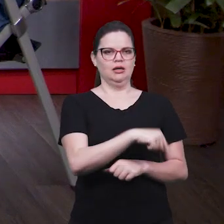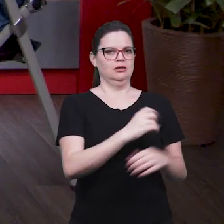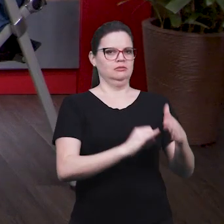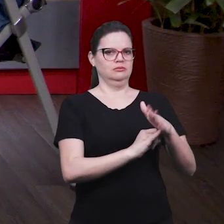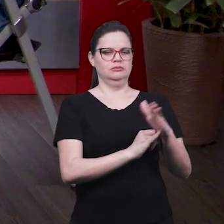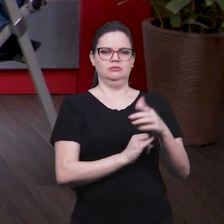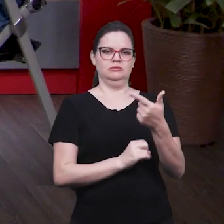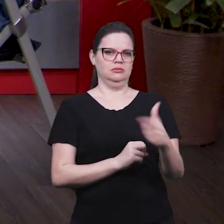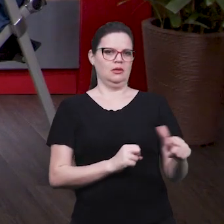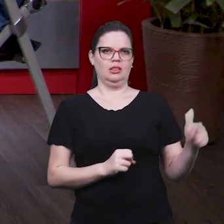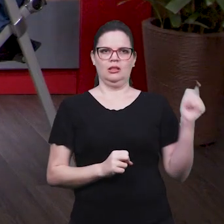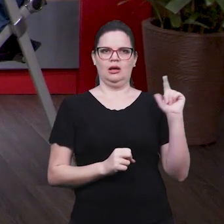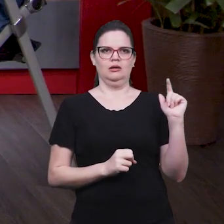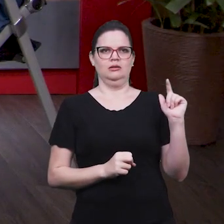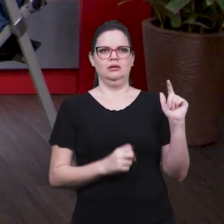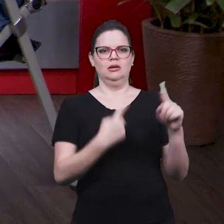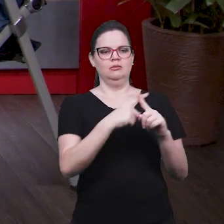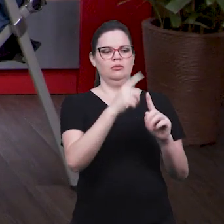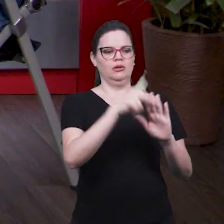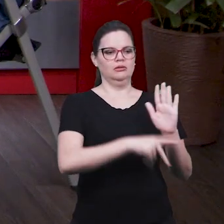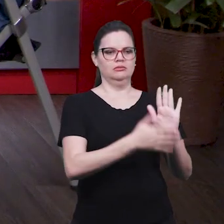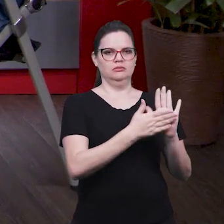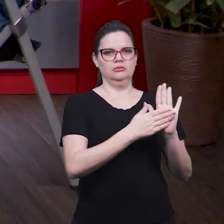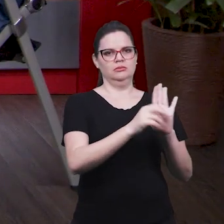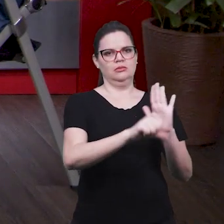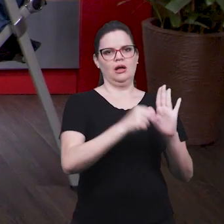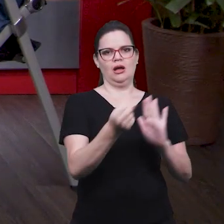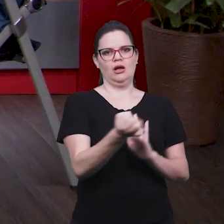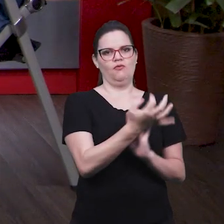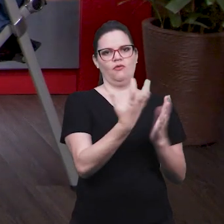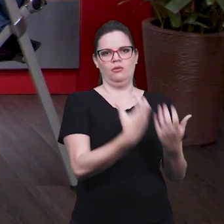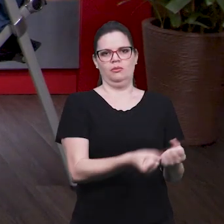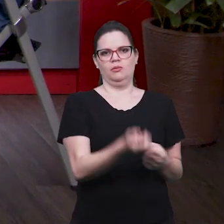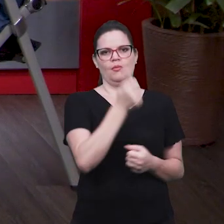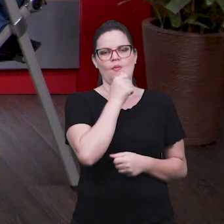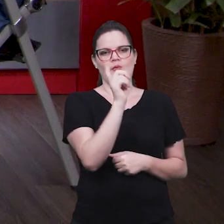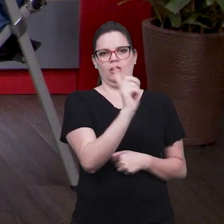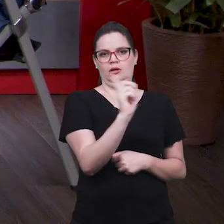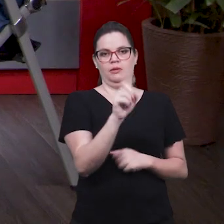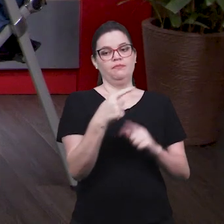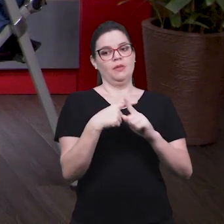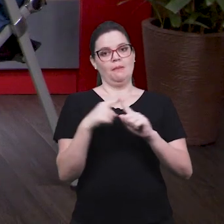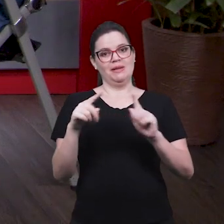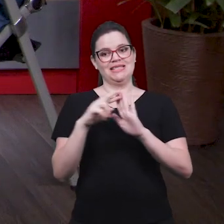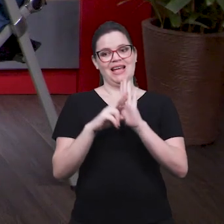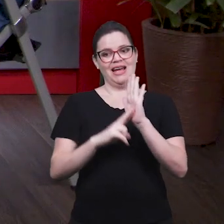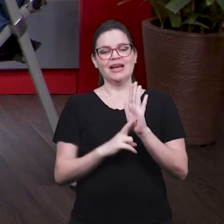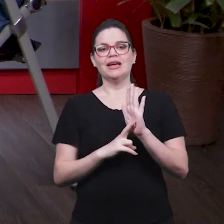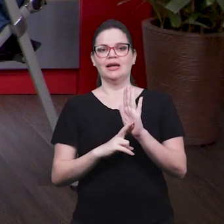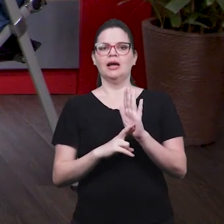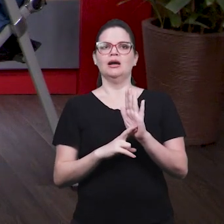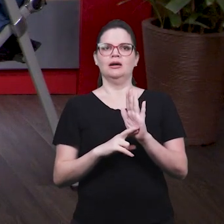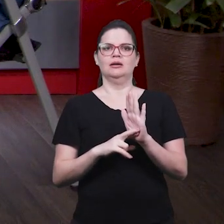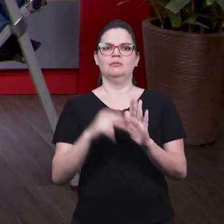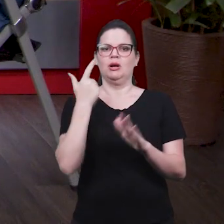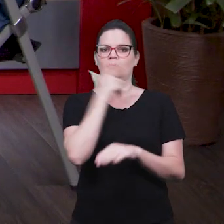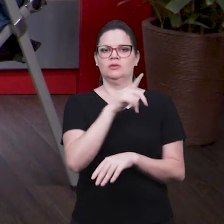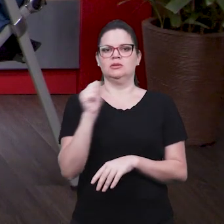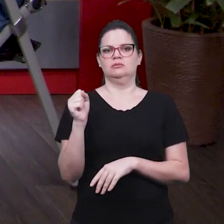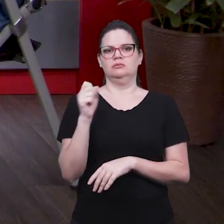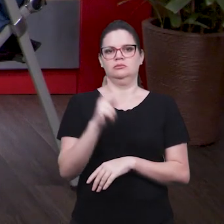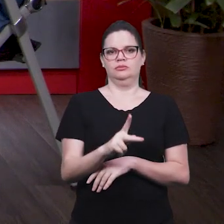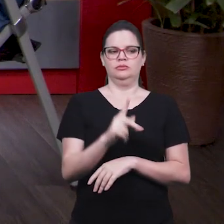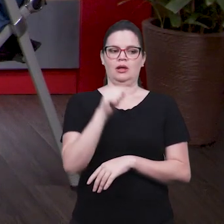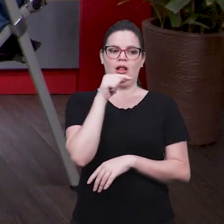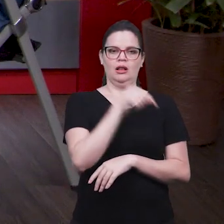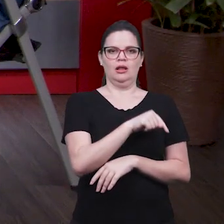não existe essa regra, sim, porque não foi feita a reforma. Sim. Mas a questão de regras de transição não está sendo